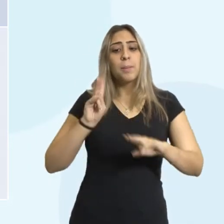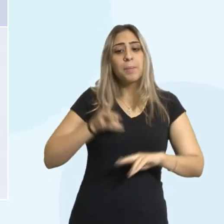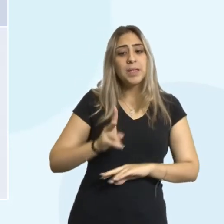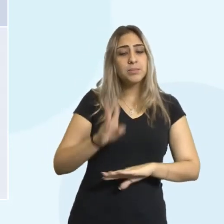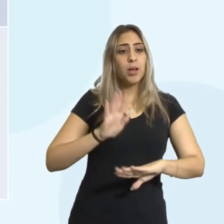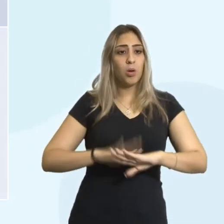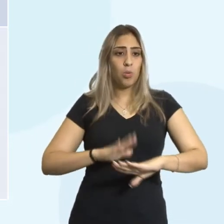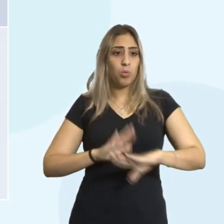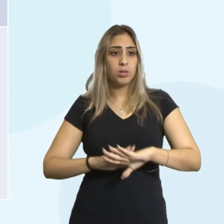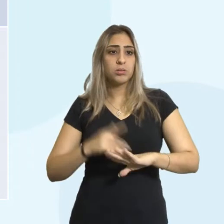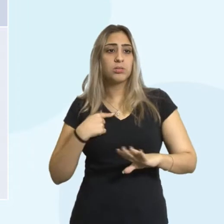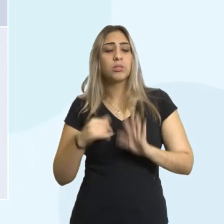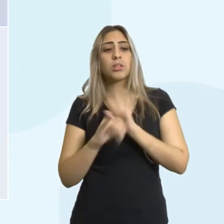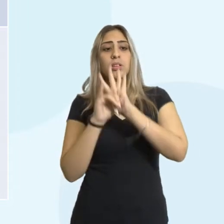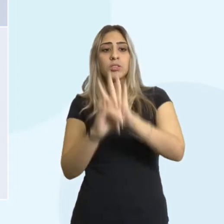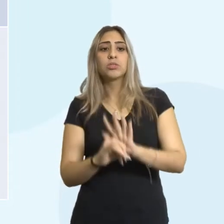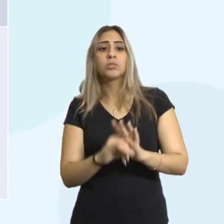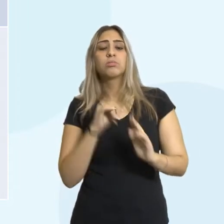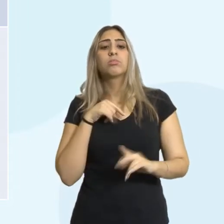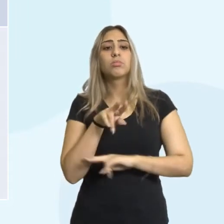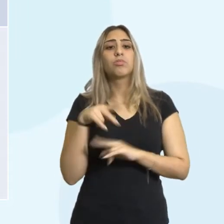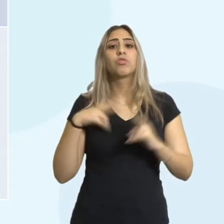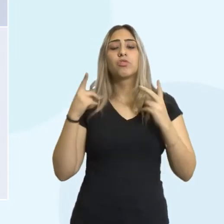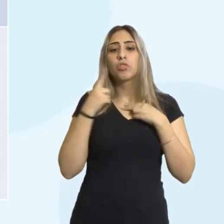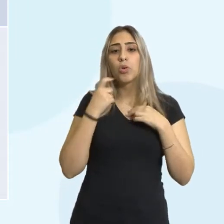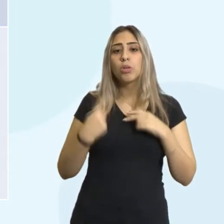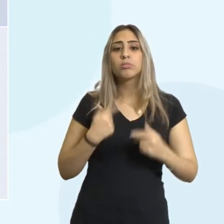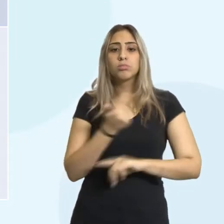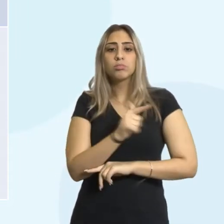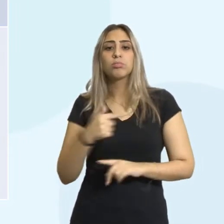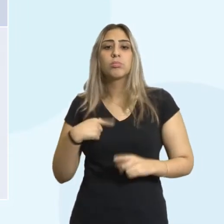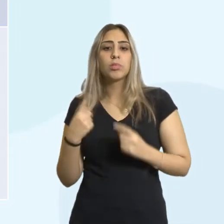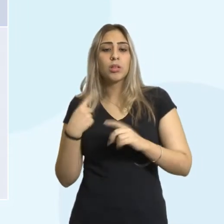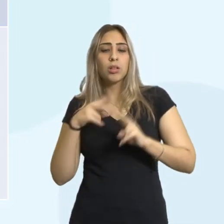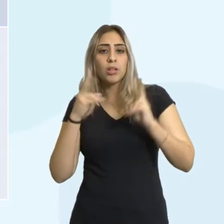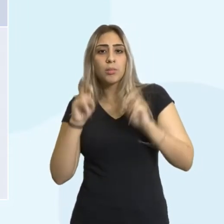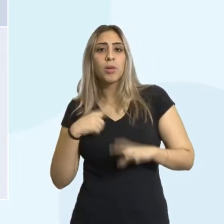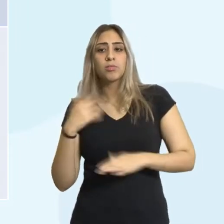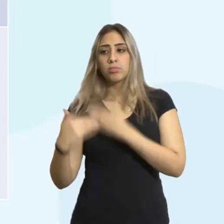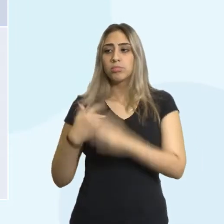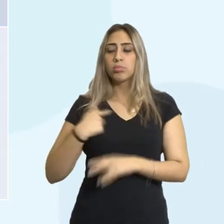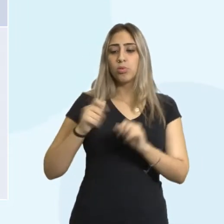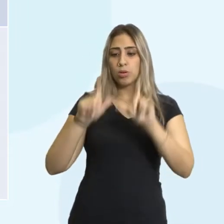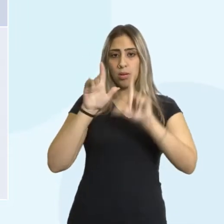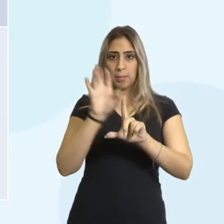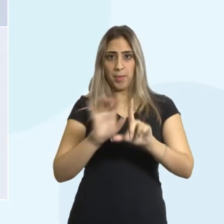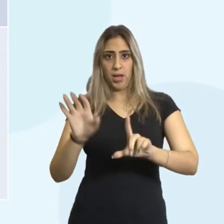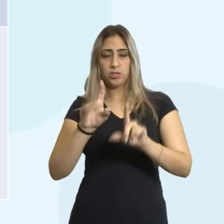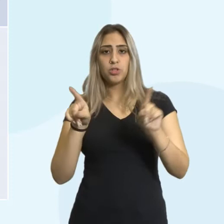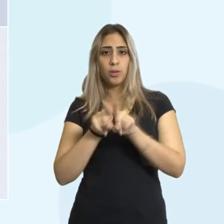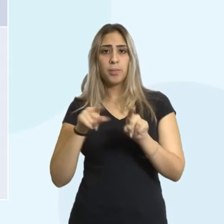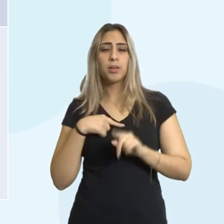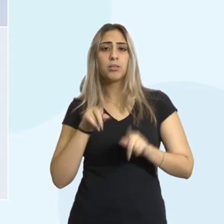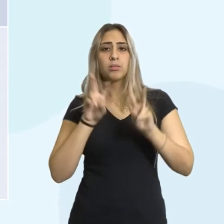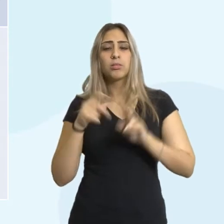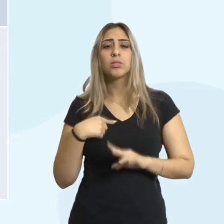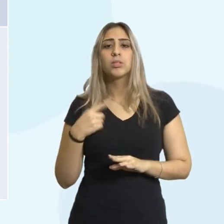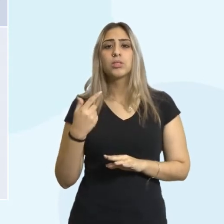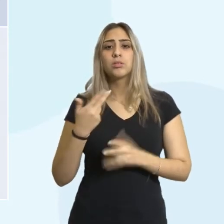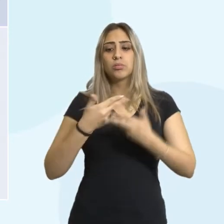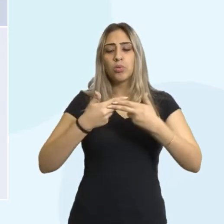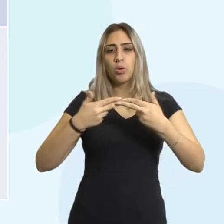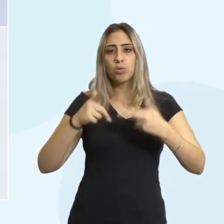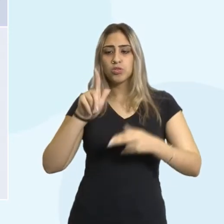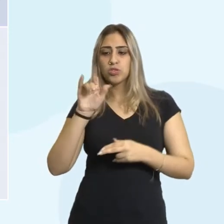coisa identificar as formas de violência mas vejo que produz um texto eles vão produzir uma imagem e aí depois por meio de gestos